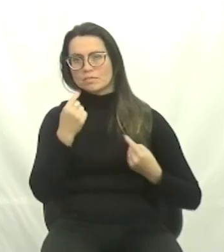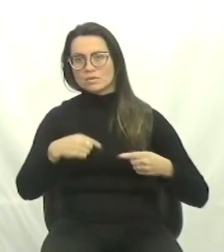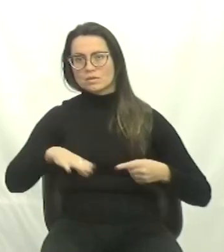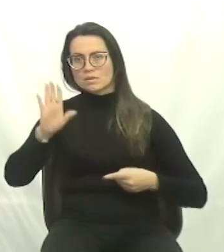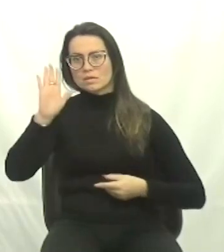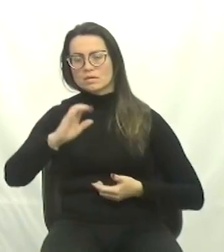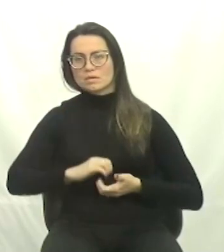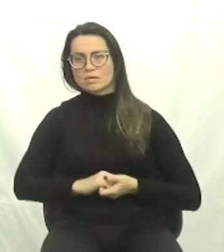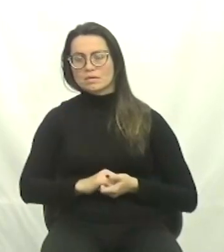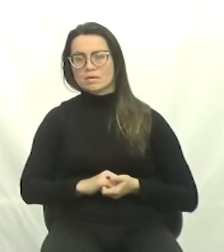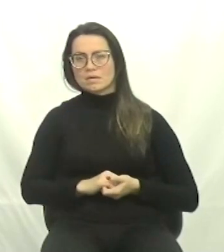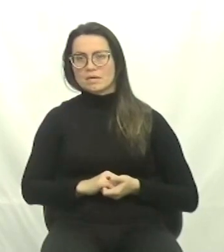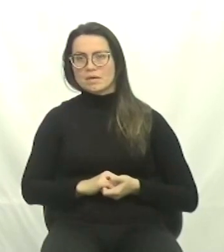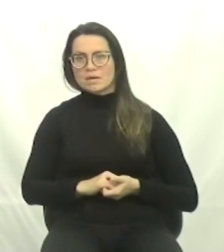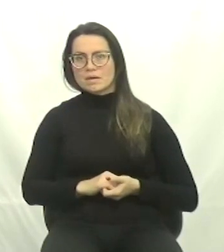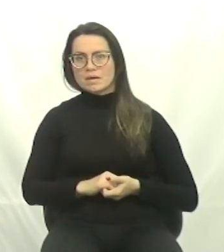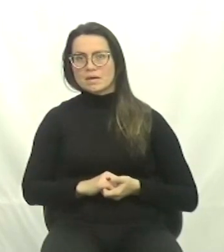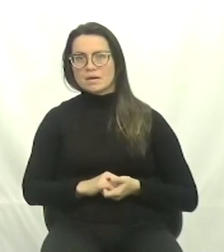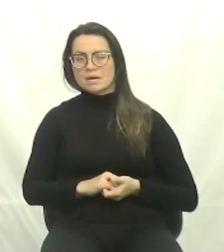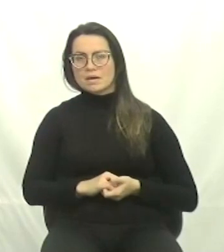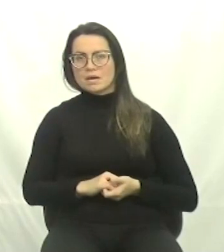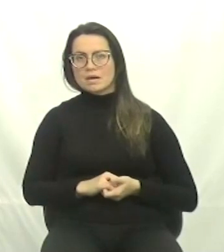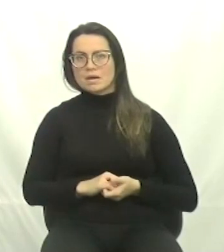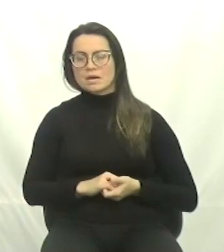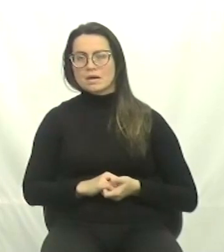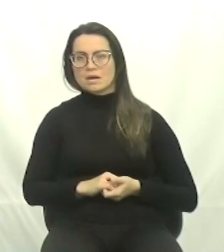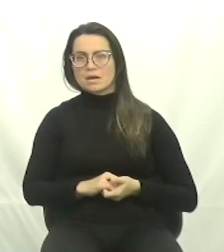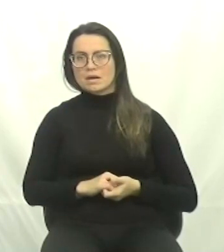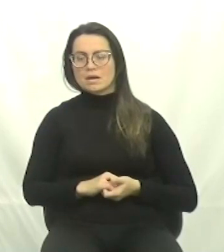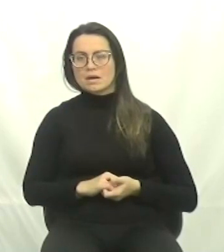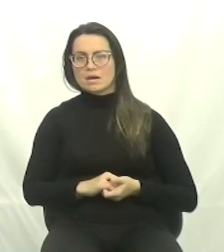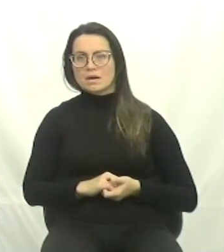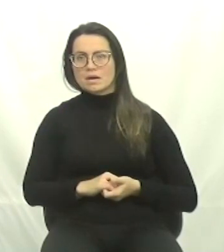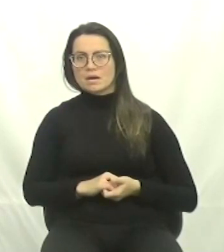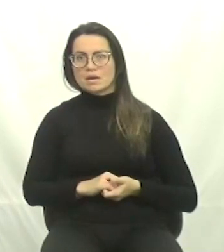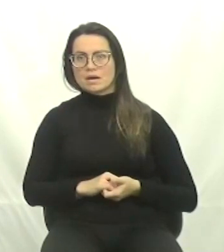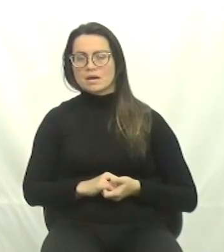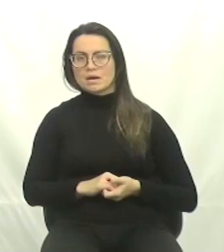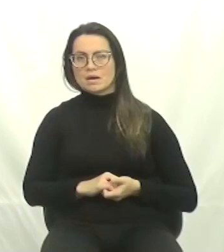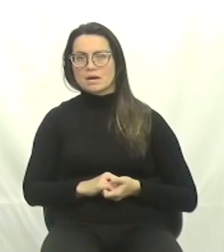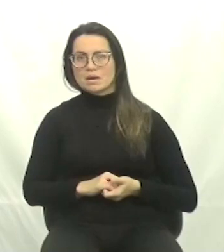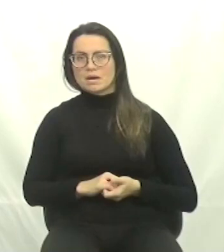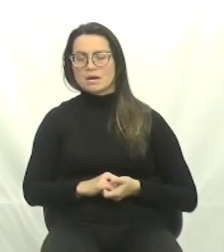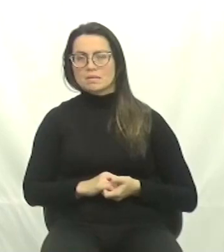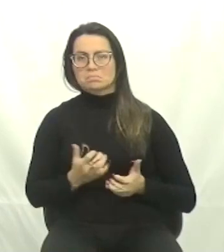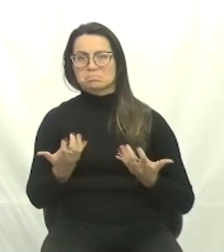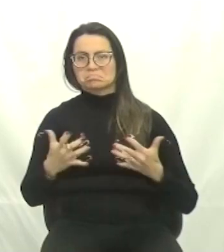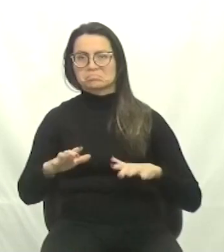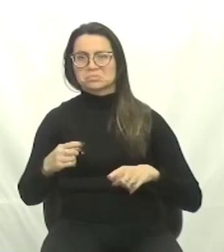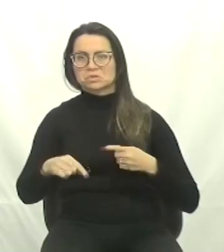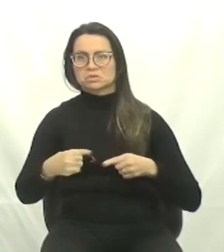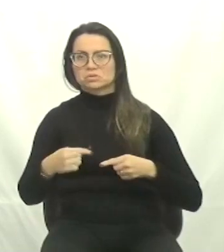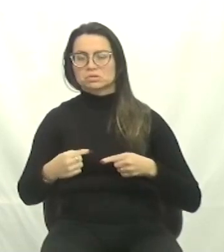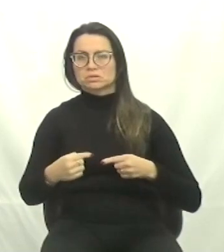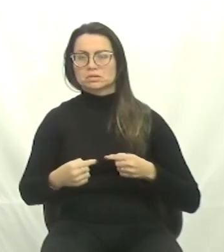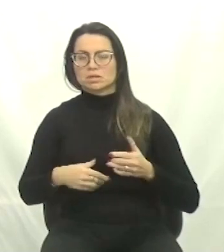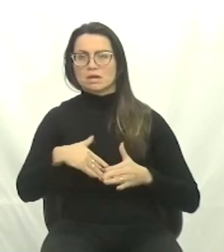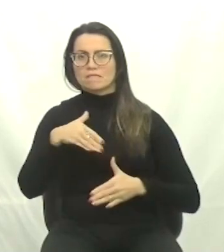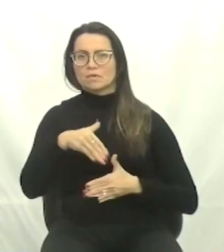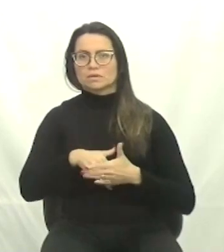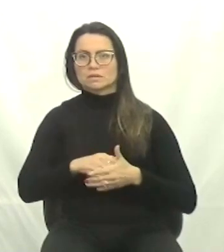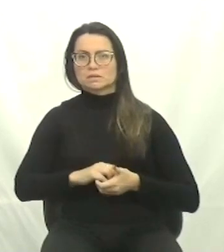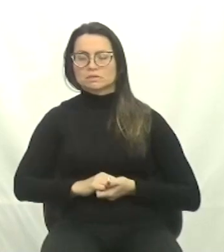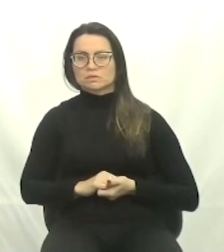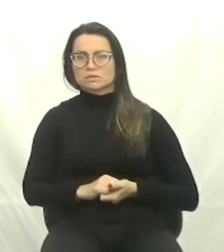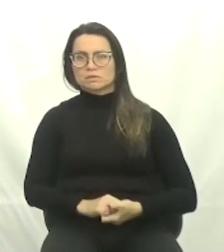se manifestem. Opa, está em discussão. Não havendo quem queira discutir, está em